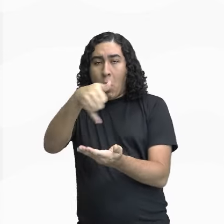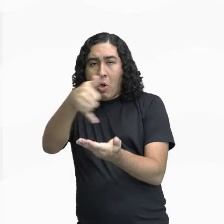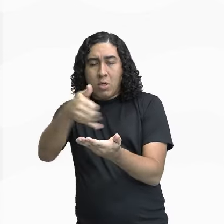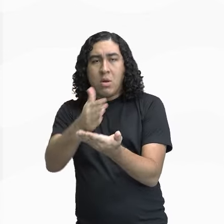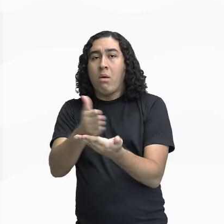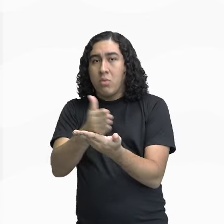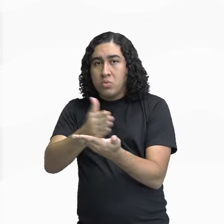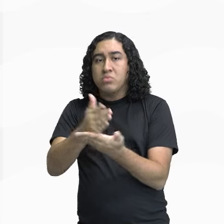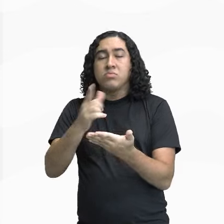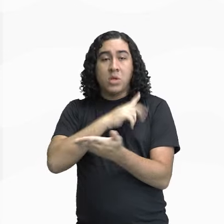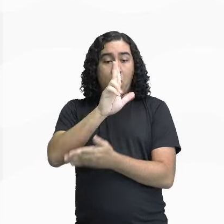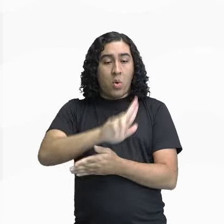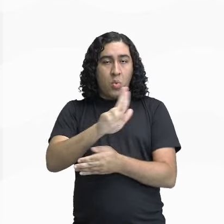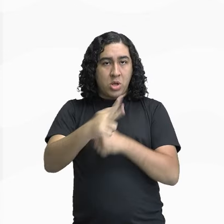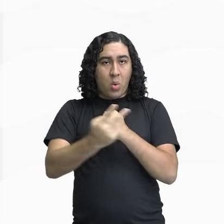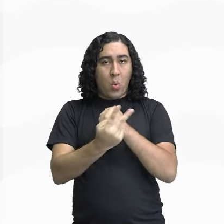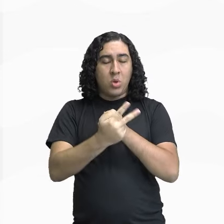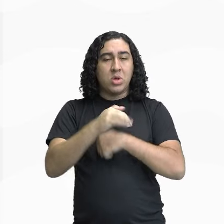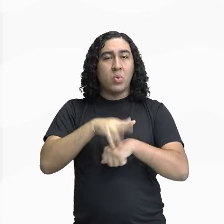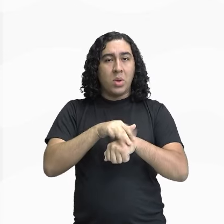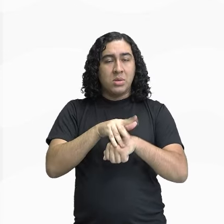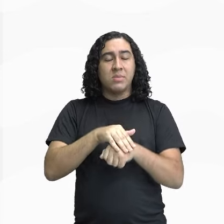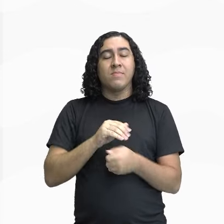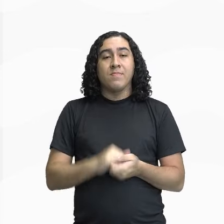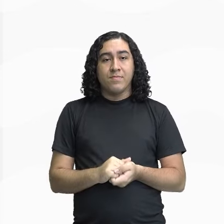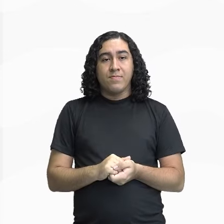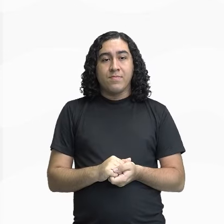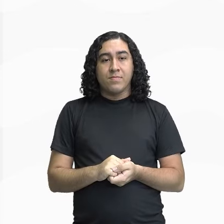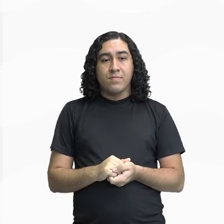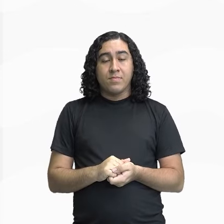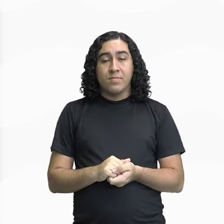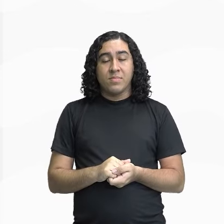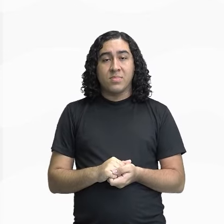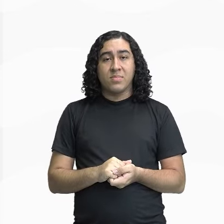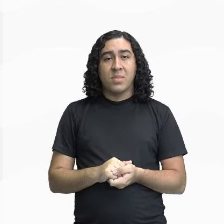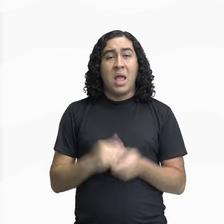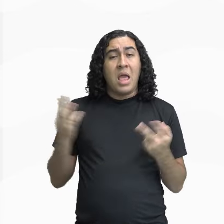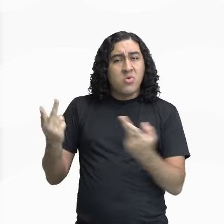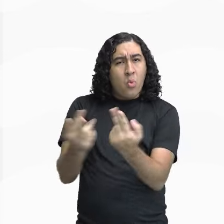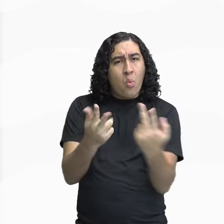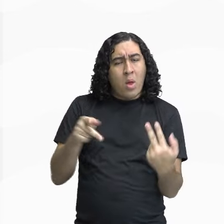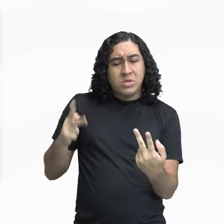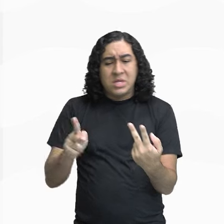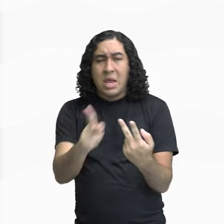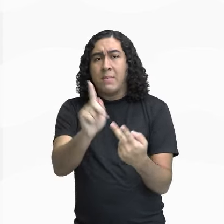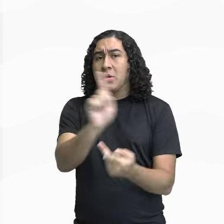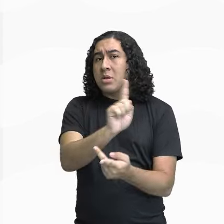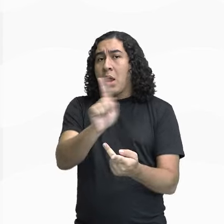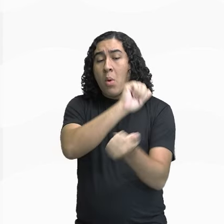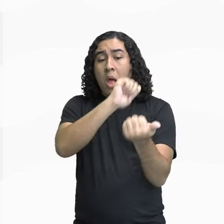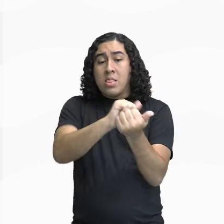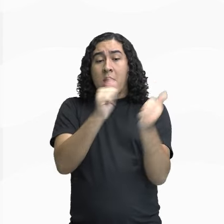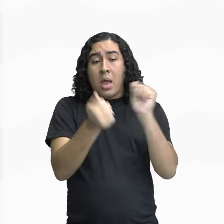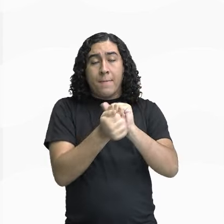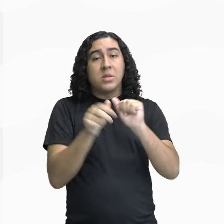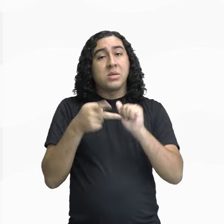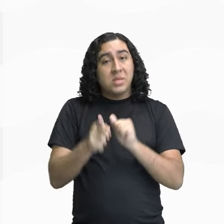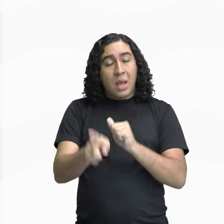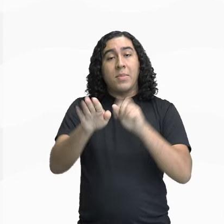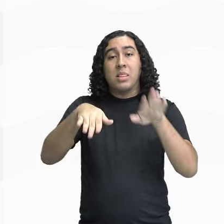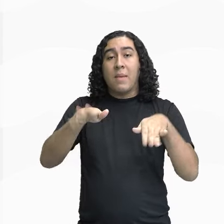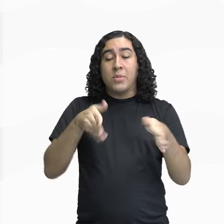meio. Está. E as culturas indígenas, professora, elas não são estáticas, elas são muito dinâmicas, elas se transformam ao longo